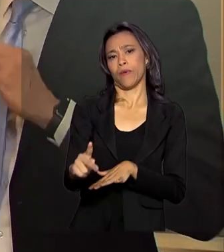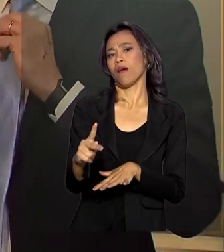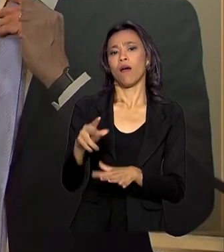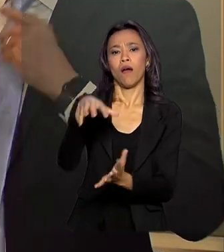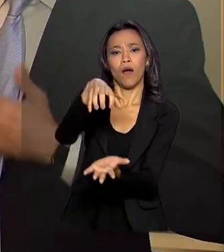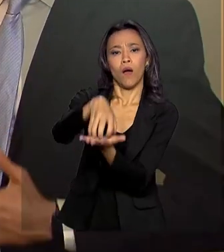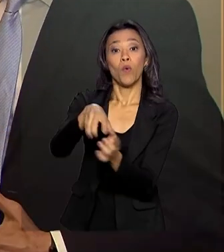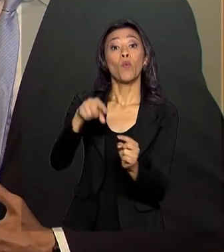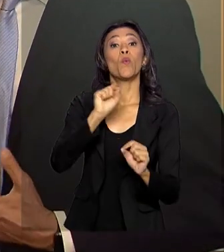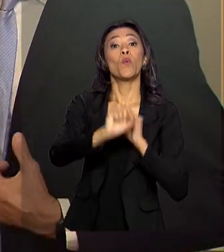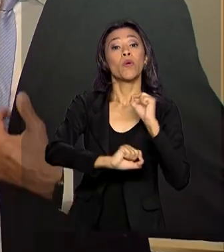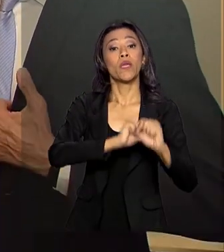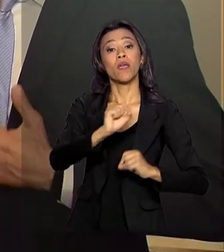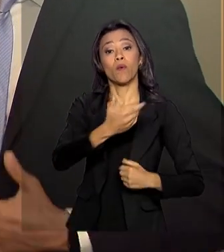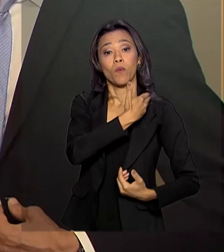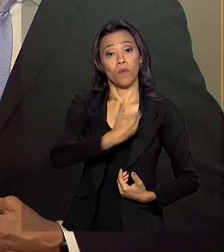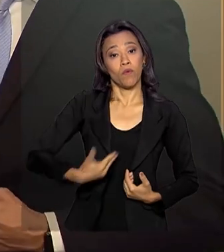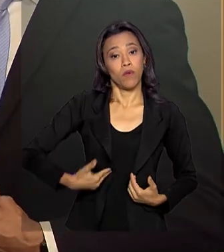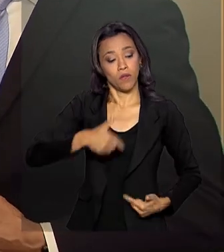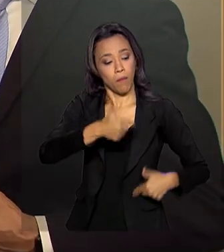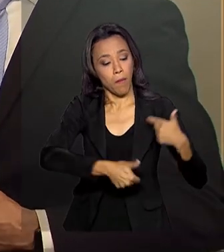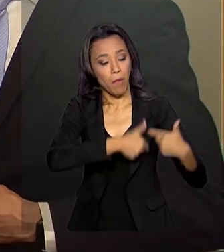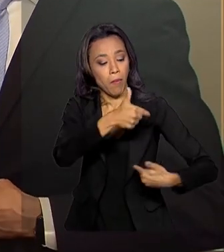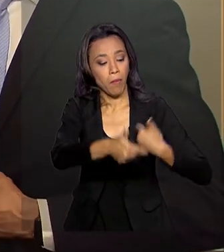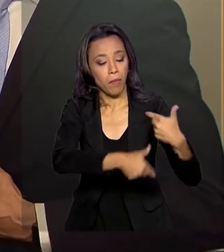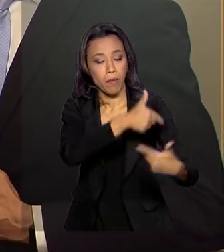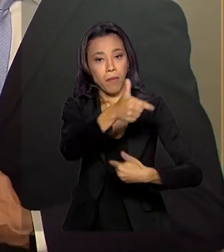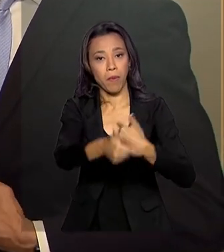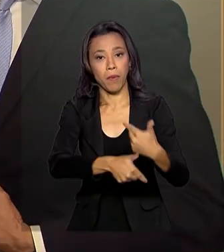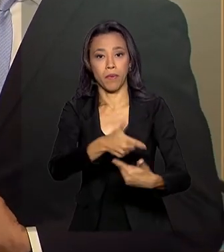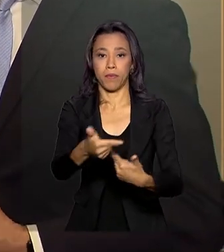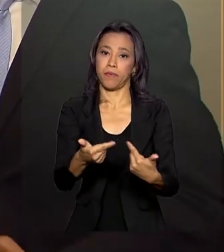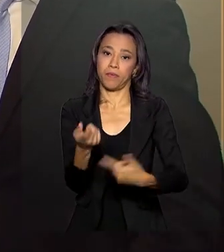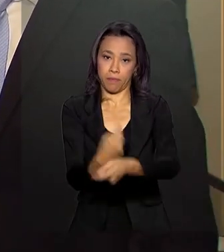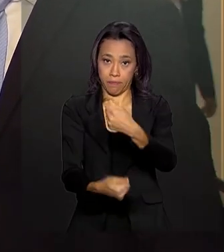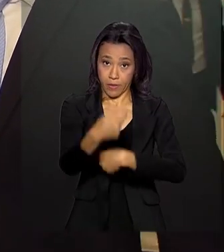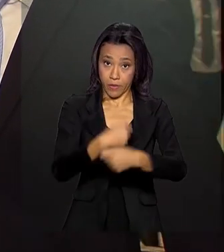ao que o nosso governo está representando para a economia brasileira nos tempos de hoje.